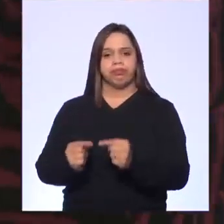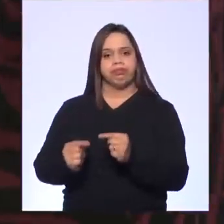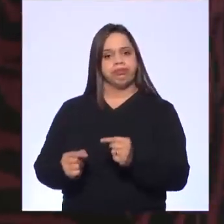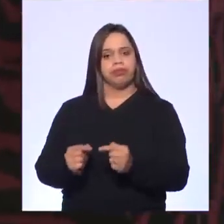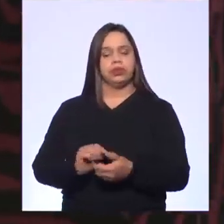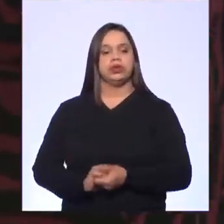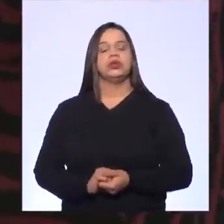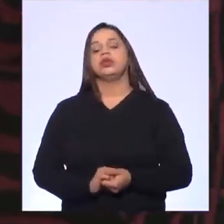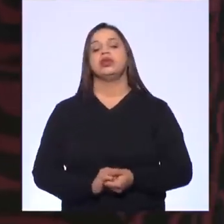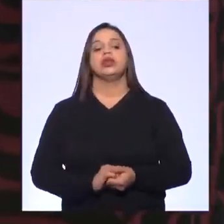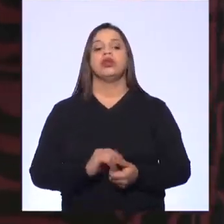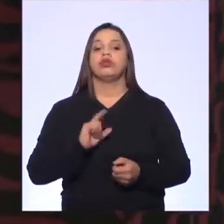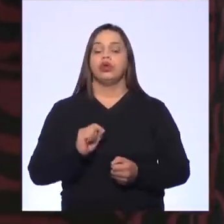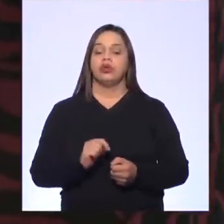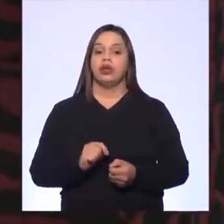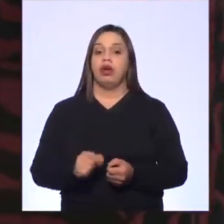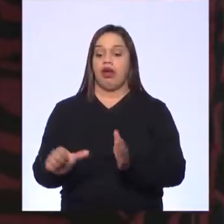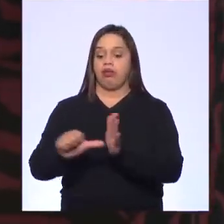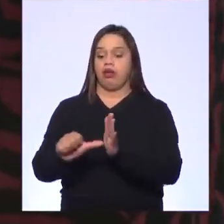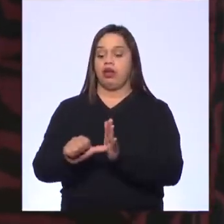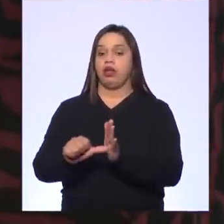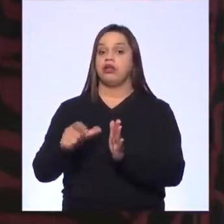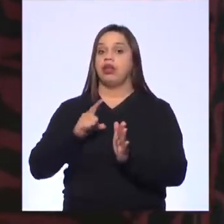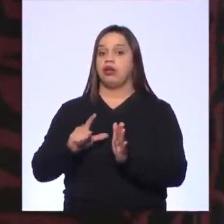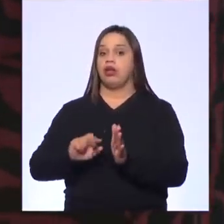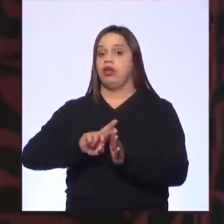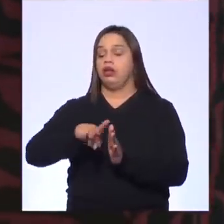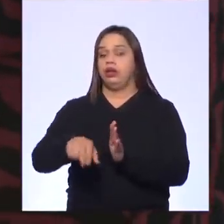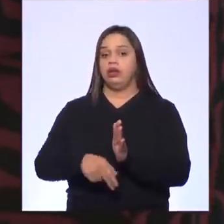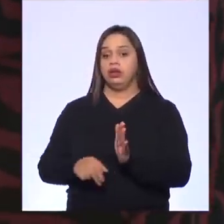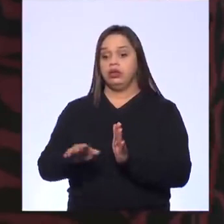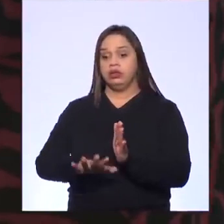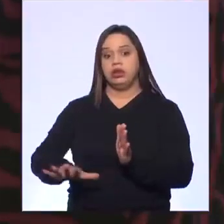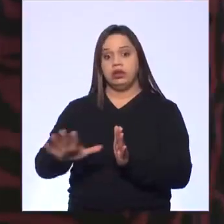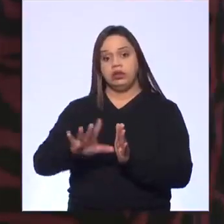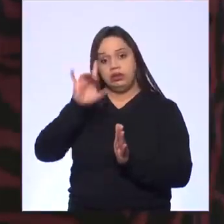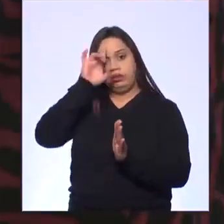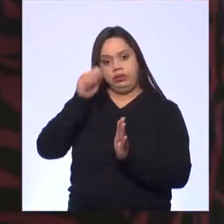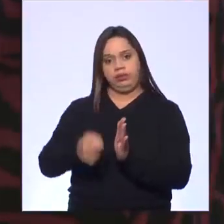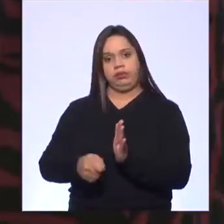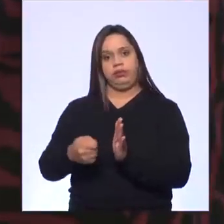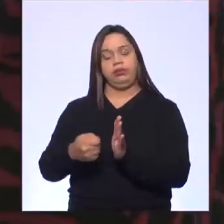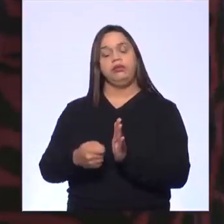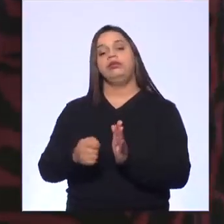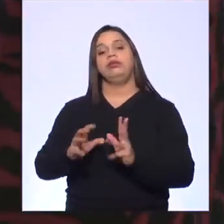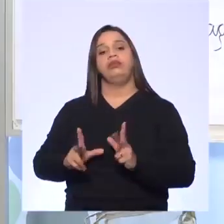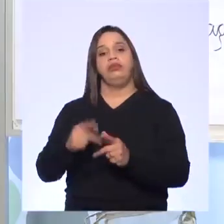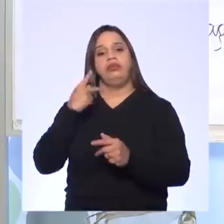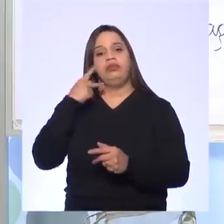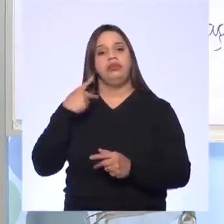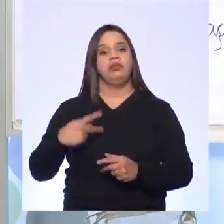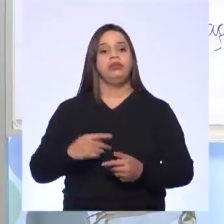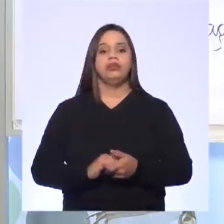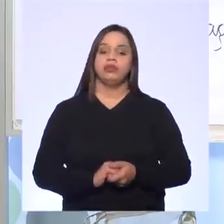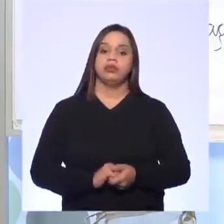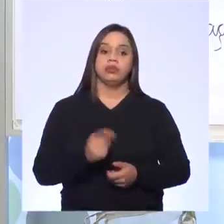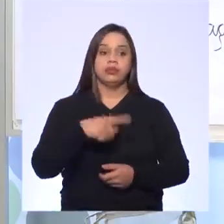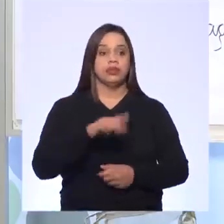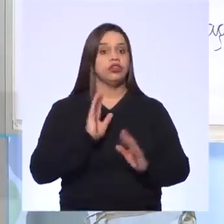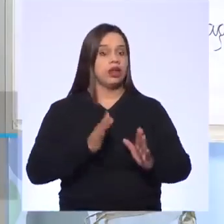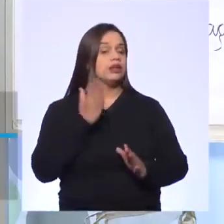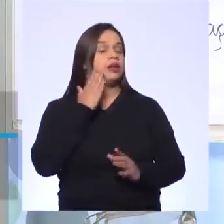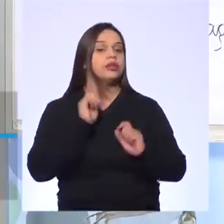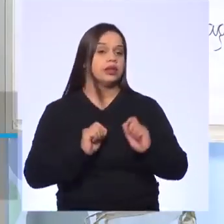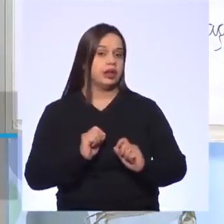nós temos vários cidadãos que decidem as questões políticas. E vocês já sabem que os cidadãos são aqueles